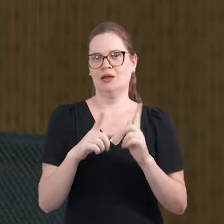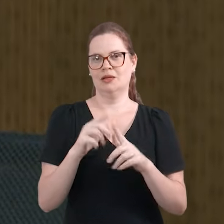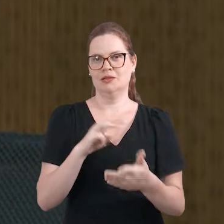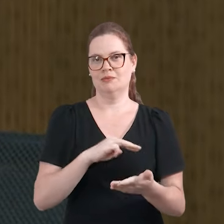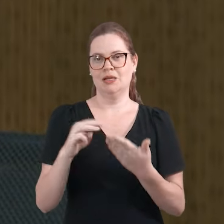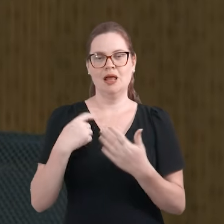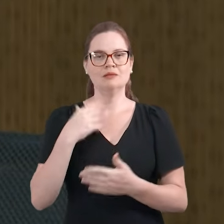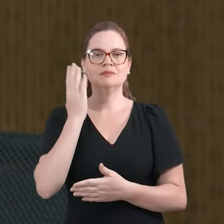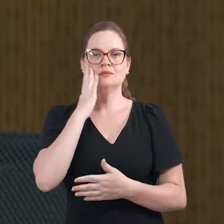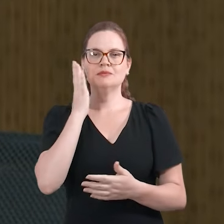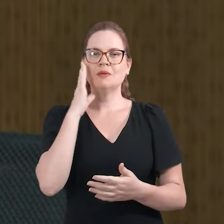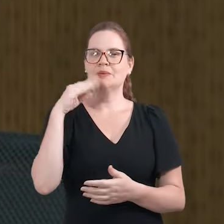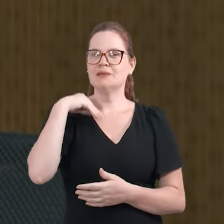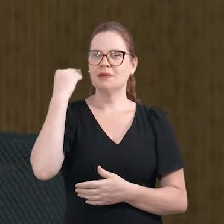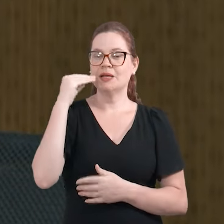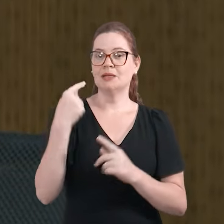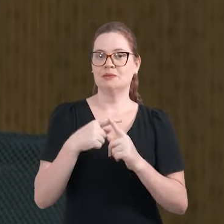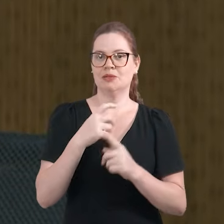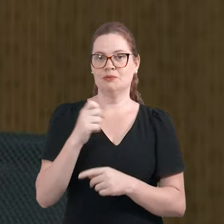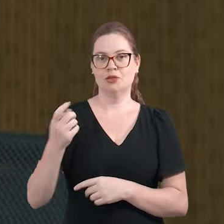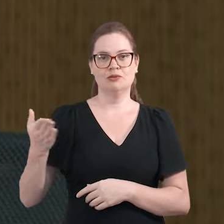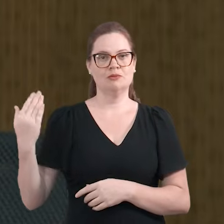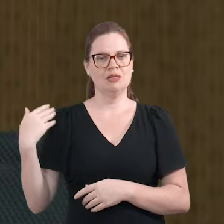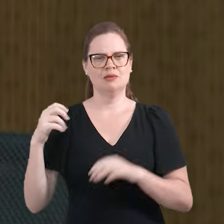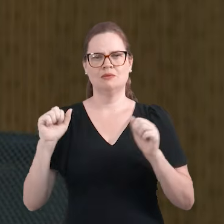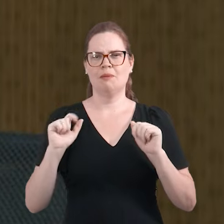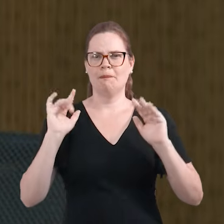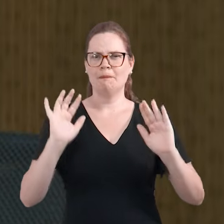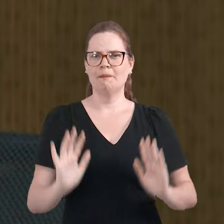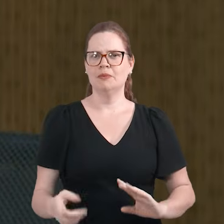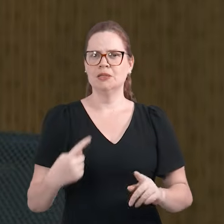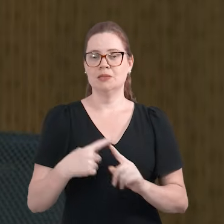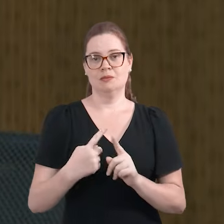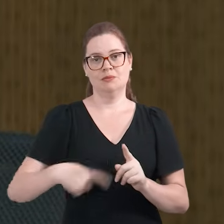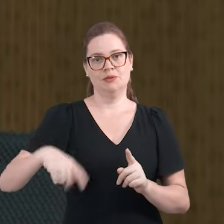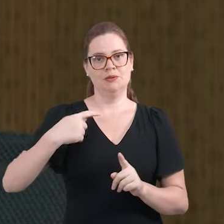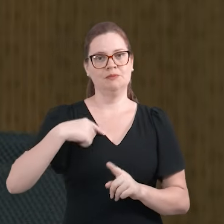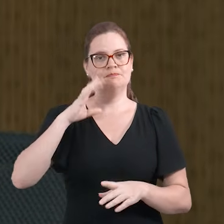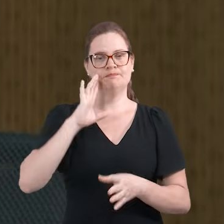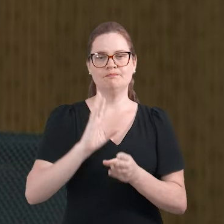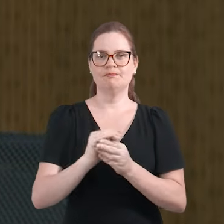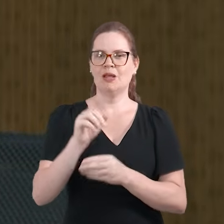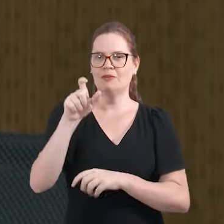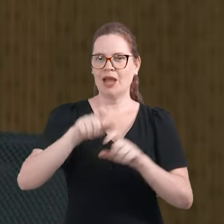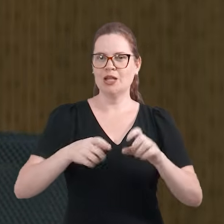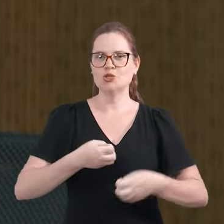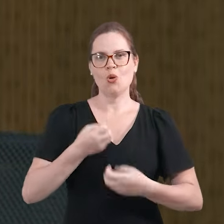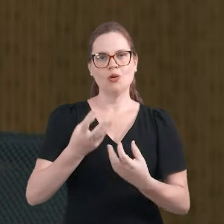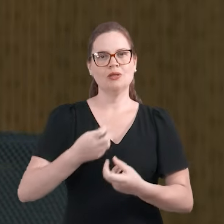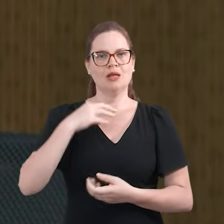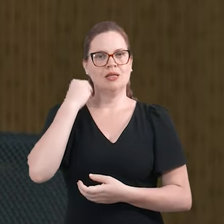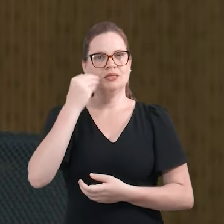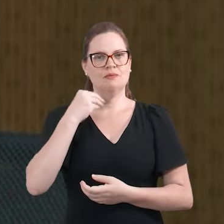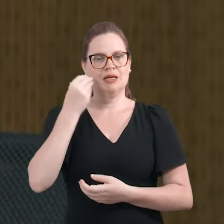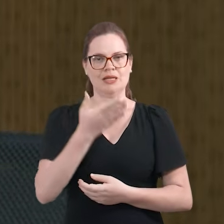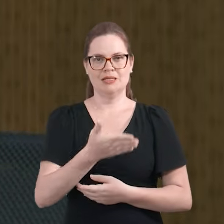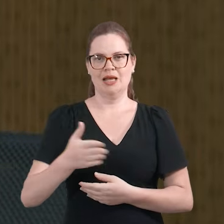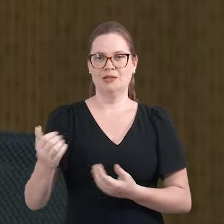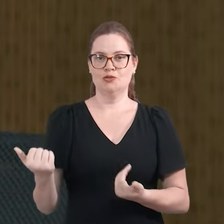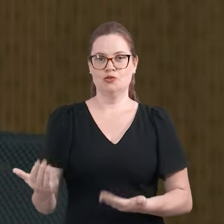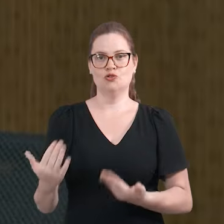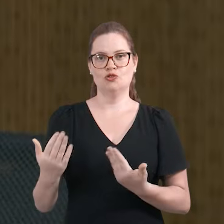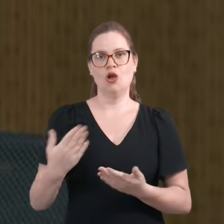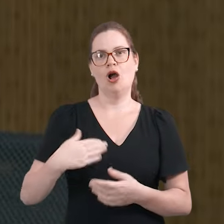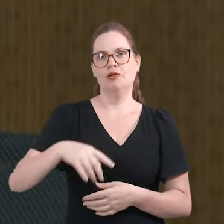mais experiências. O episódio passado foi uma bênção, a gente recebeu uma bênção com as experiências dos jovens da República Dominicana,